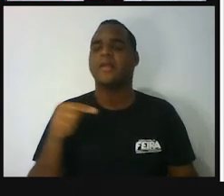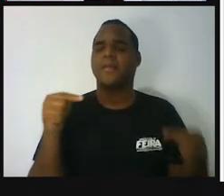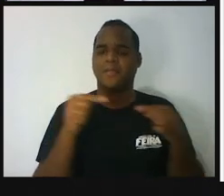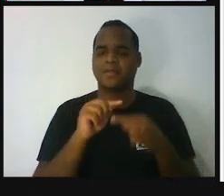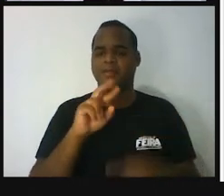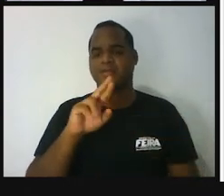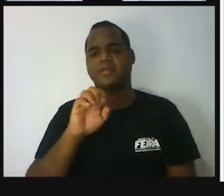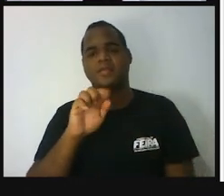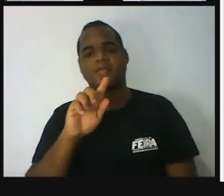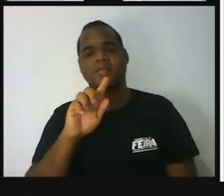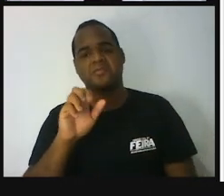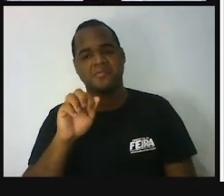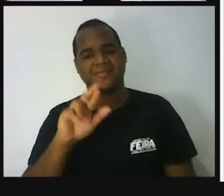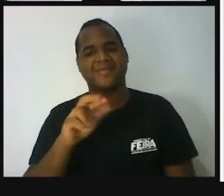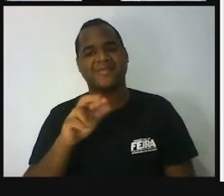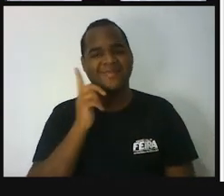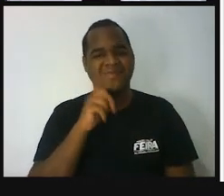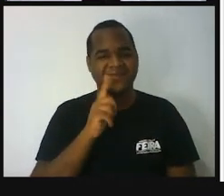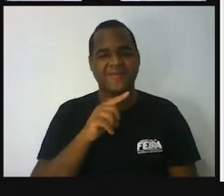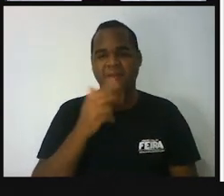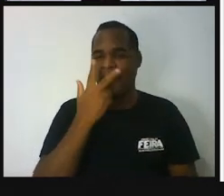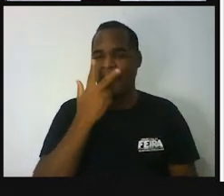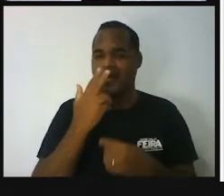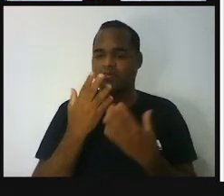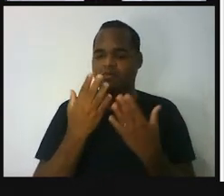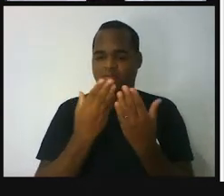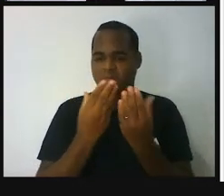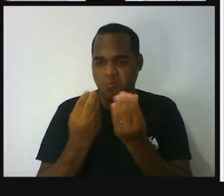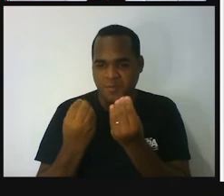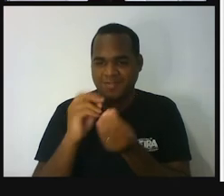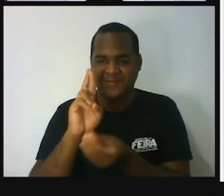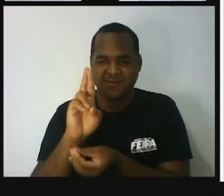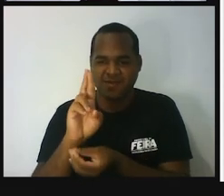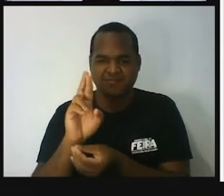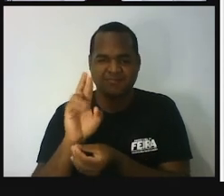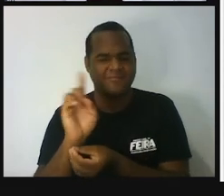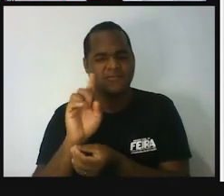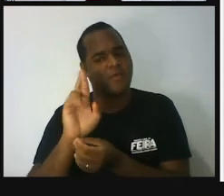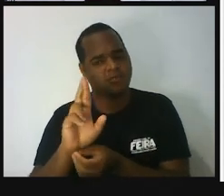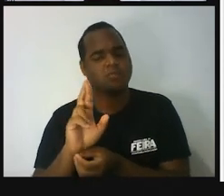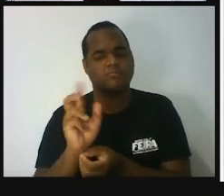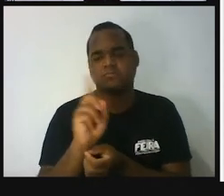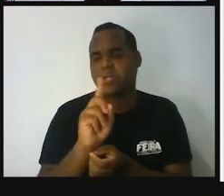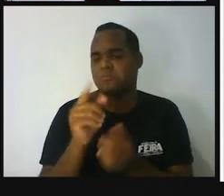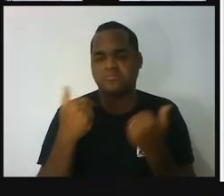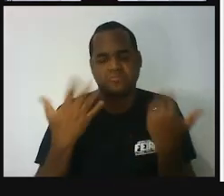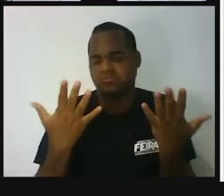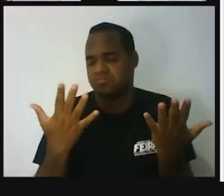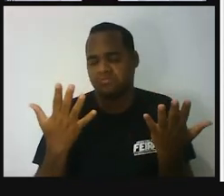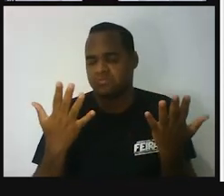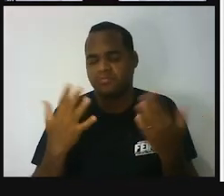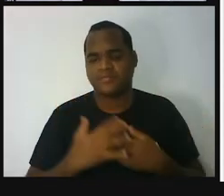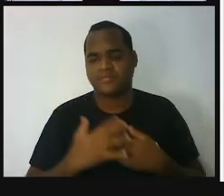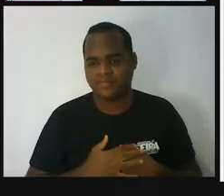regular. Na verdade, não tem essa história de muito regular. Ou é regular ou não é. Certo? Então,